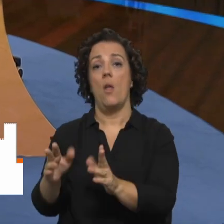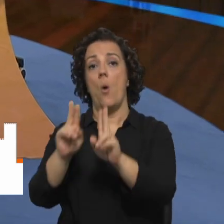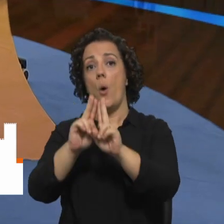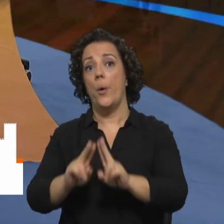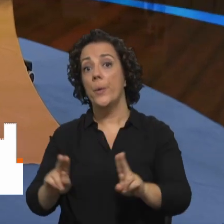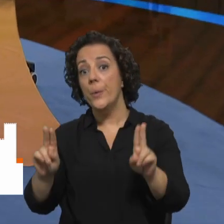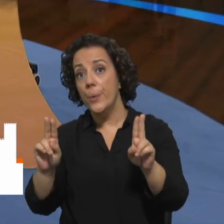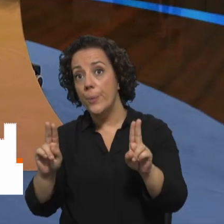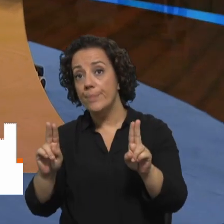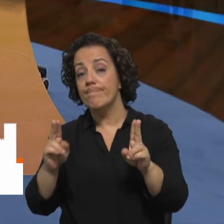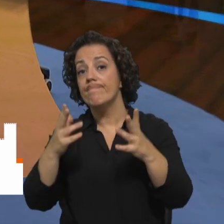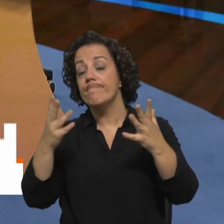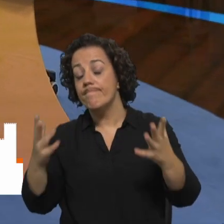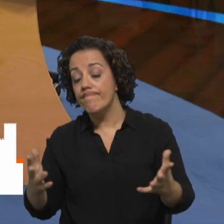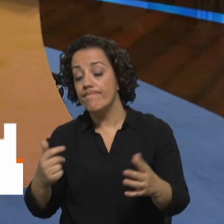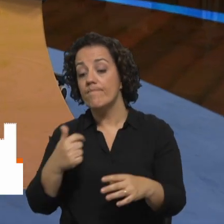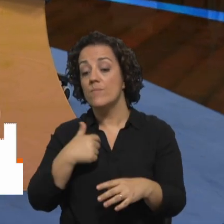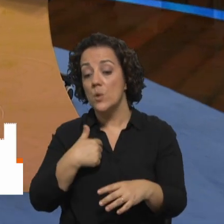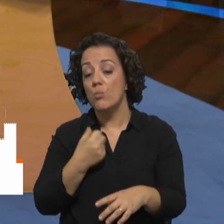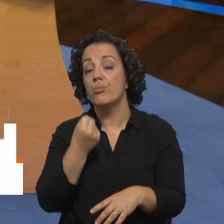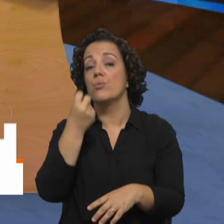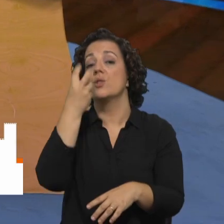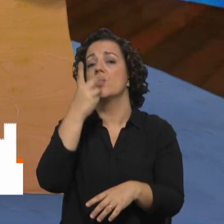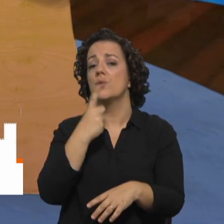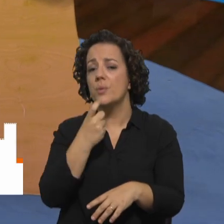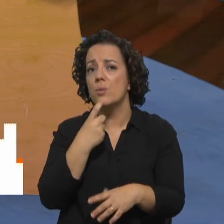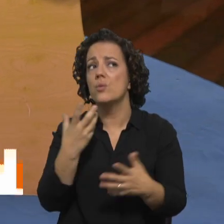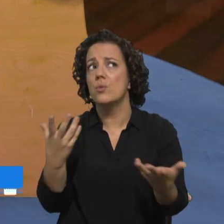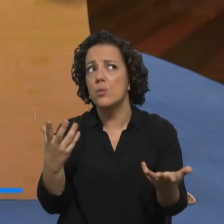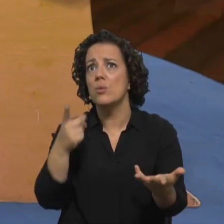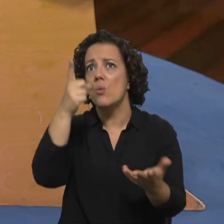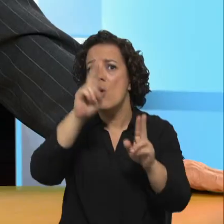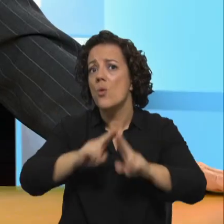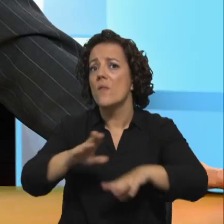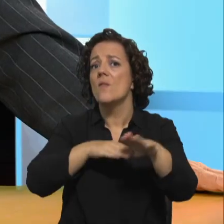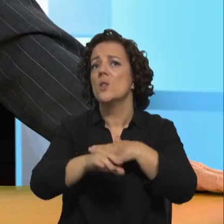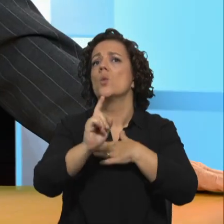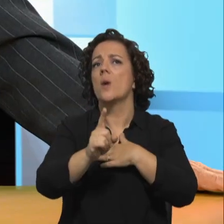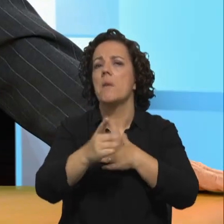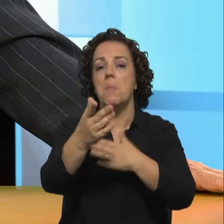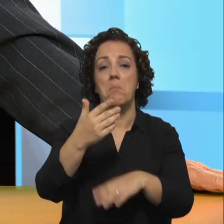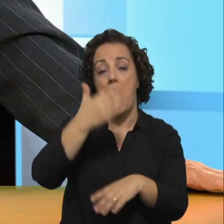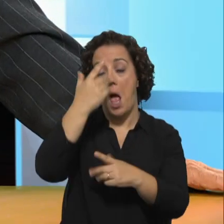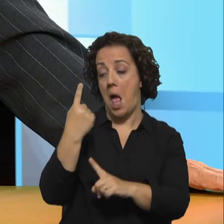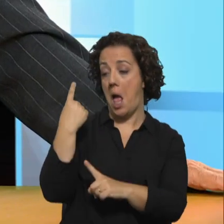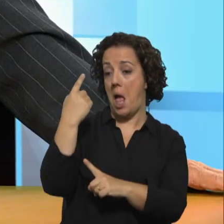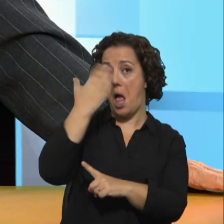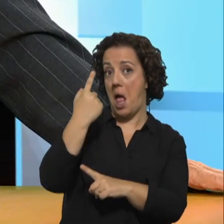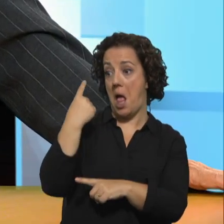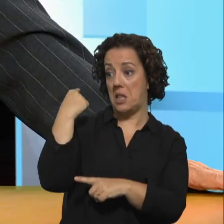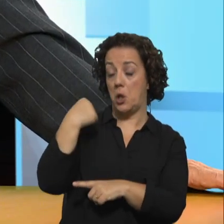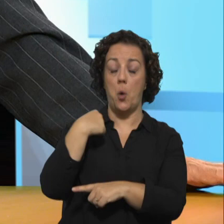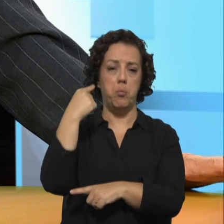eu, neste conflito, tenho feito perguntar muitas vezes o que é que as Nações Unidas fazem. Há dias ouvi a notícia, que eu não confirmei, não sei se é